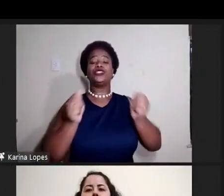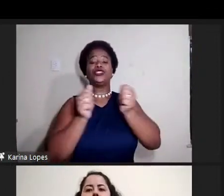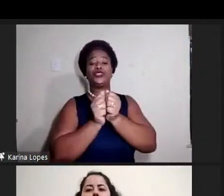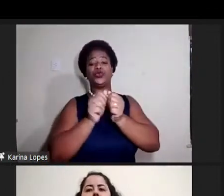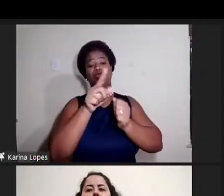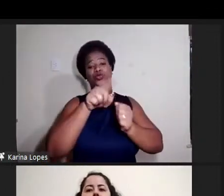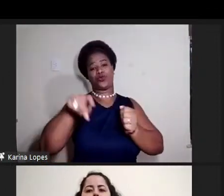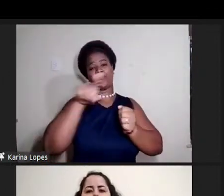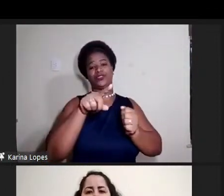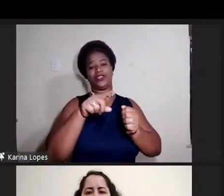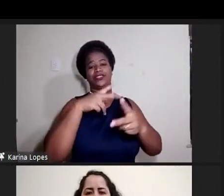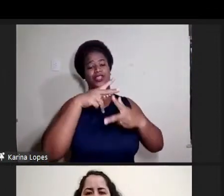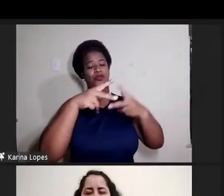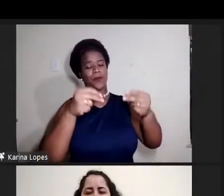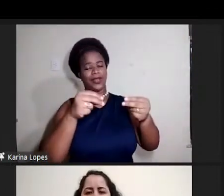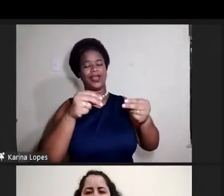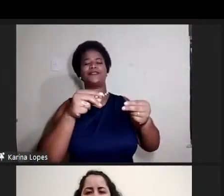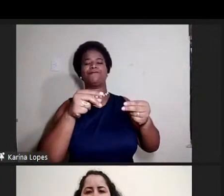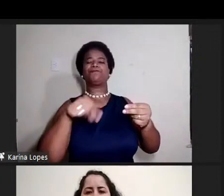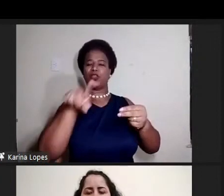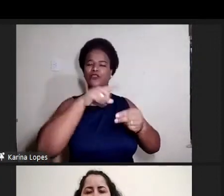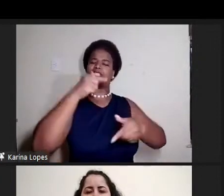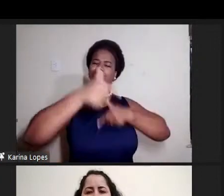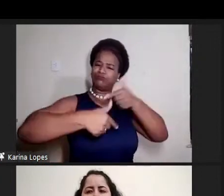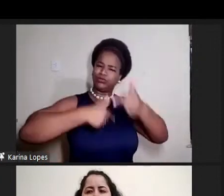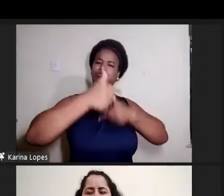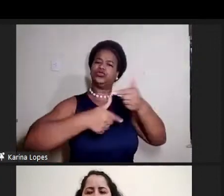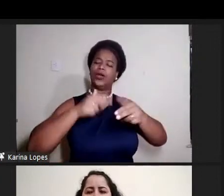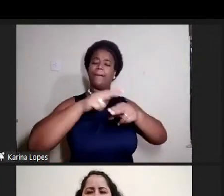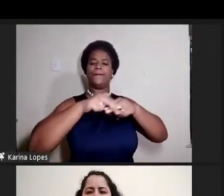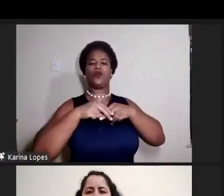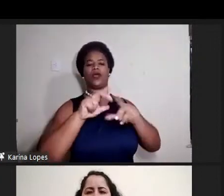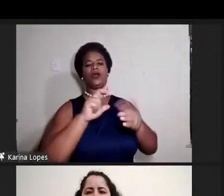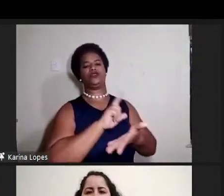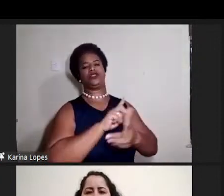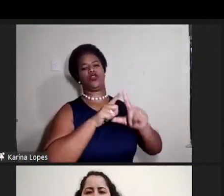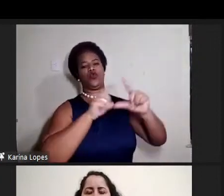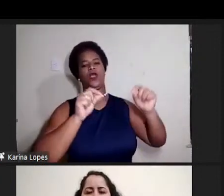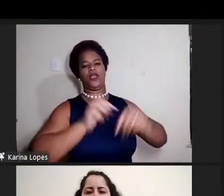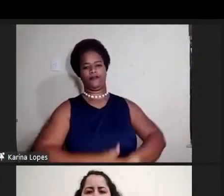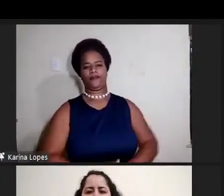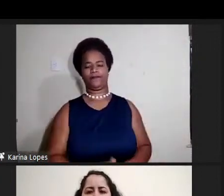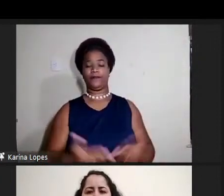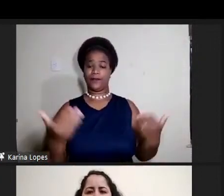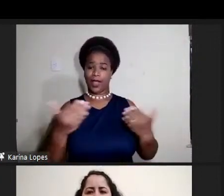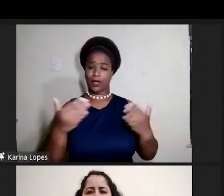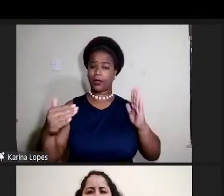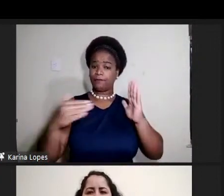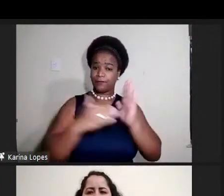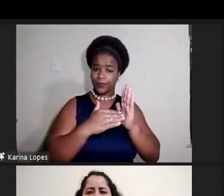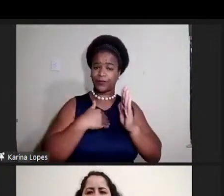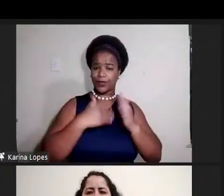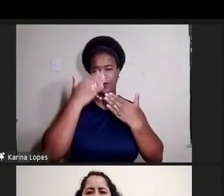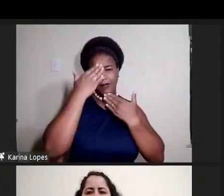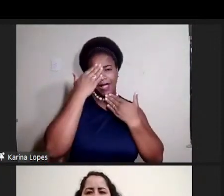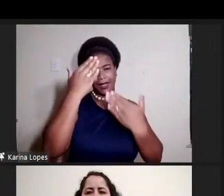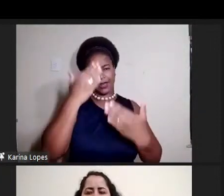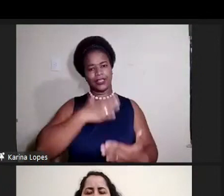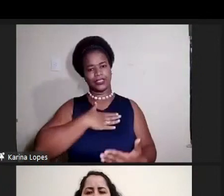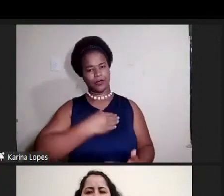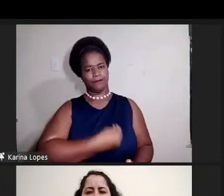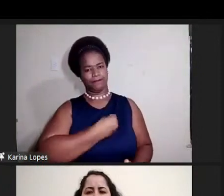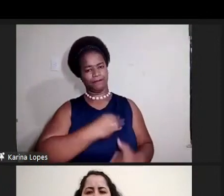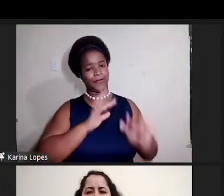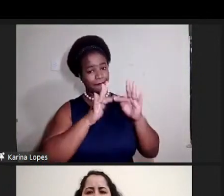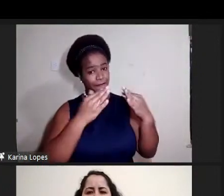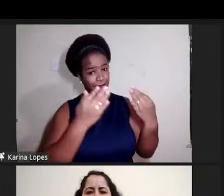que tanto fizeram pela nossa UFJF. Finalizo agradecendo a minha família. Como